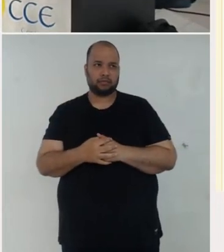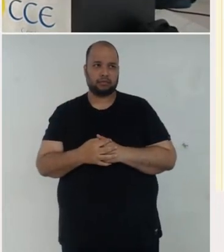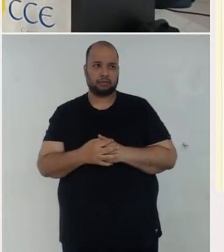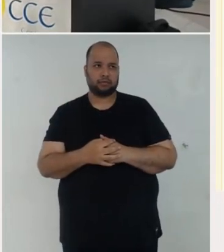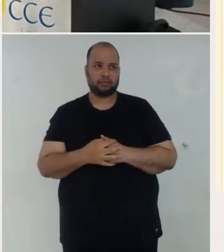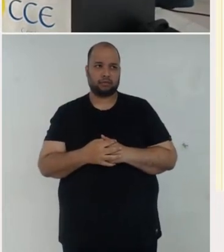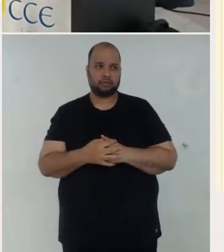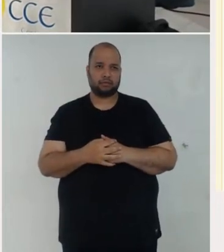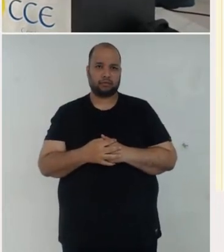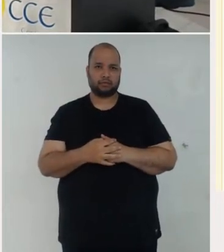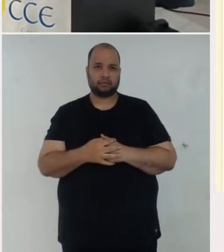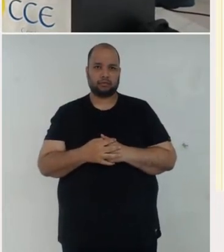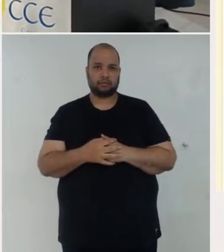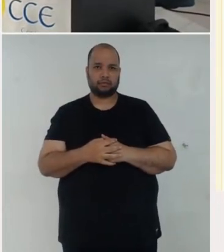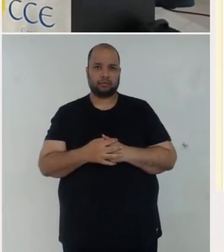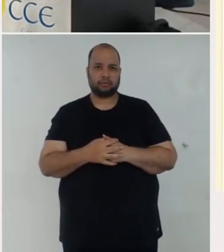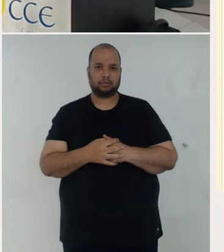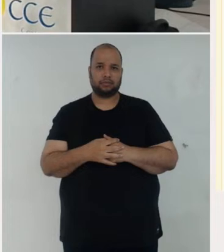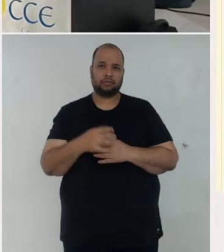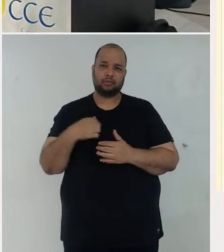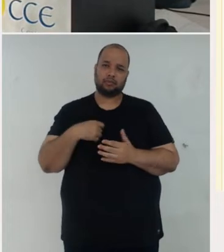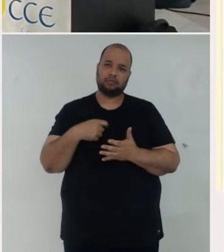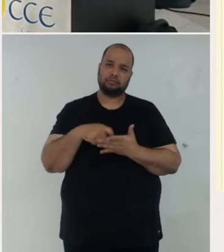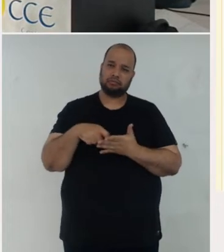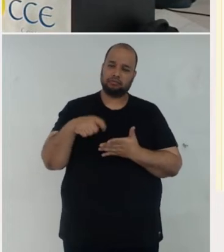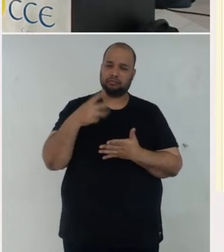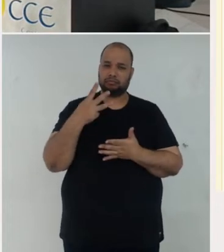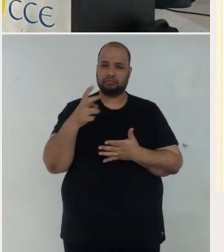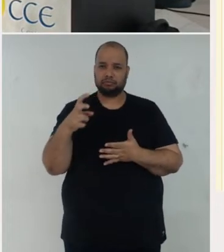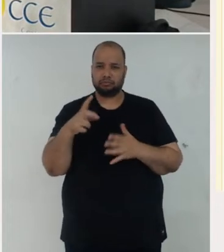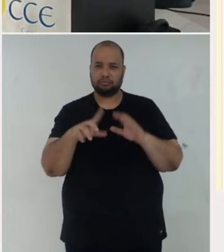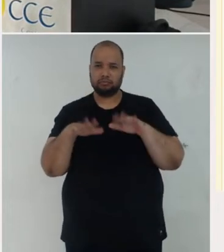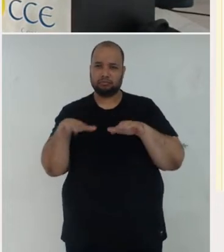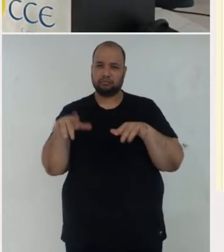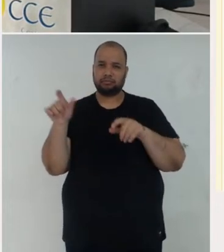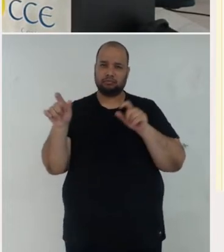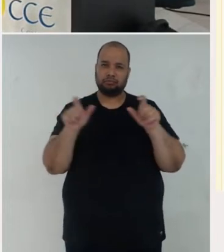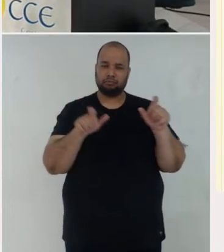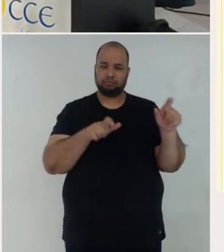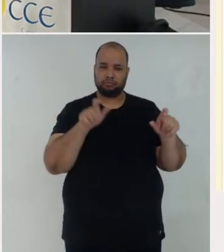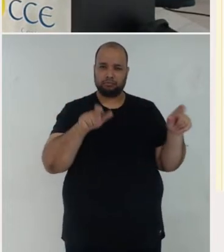eu assino uns 35. Nós temos